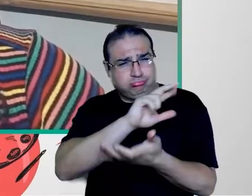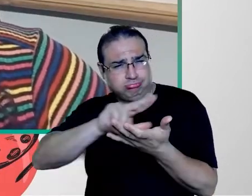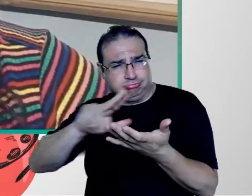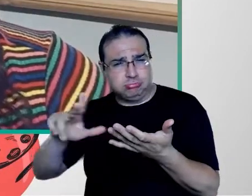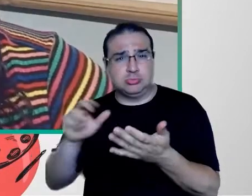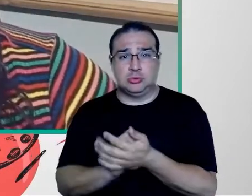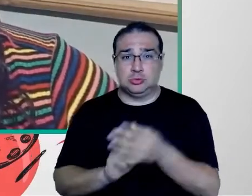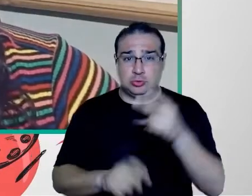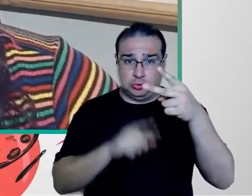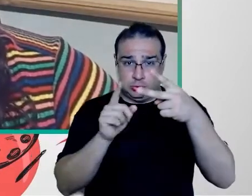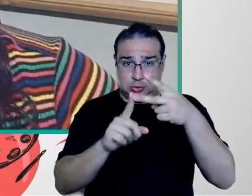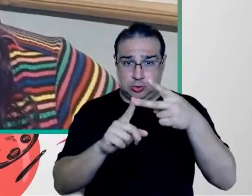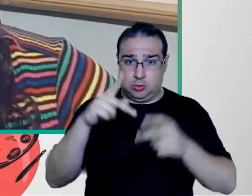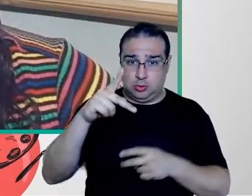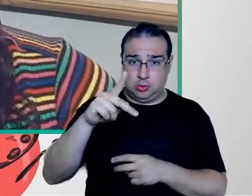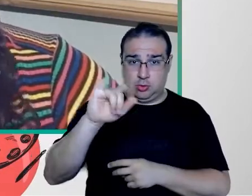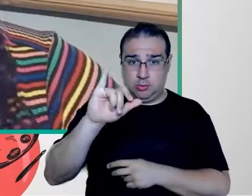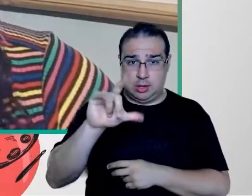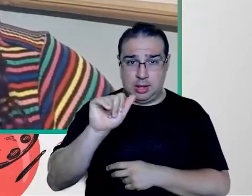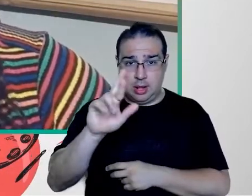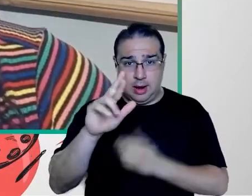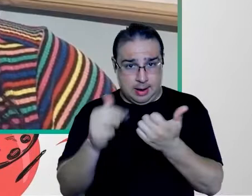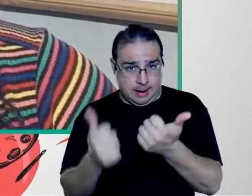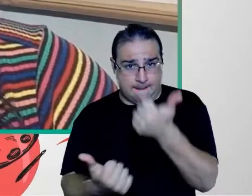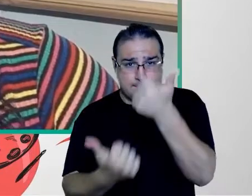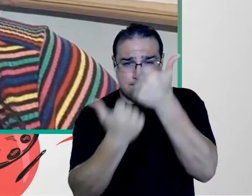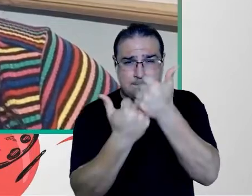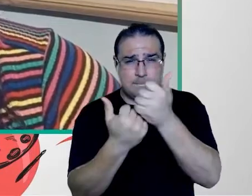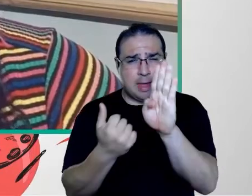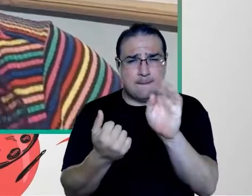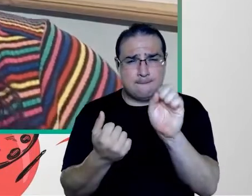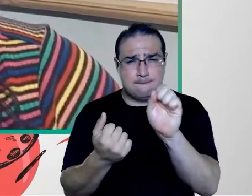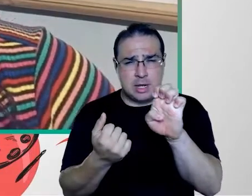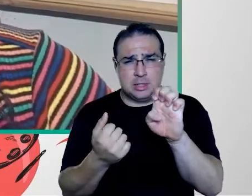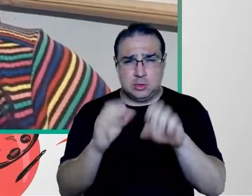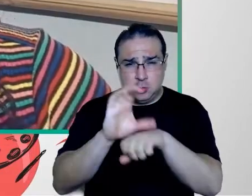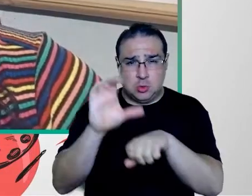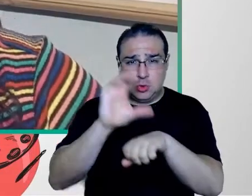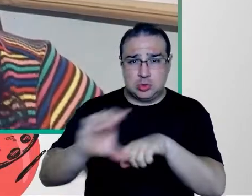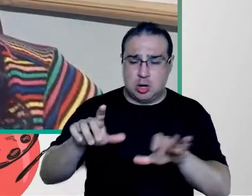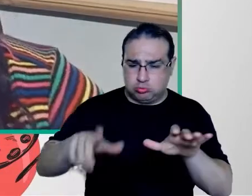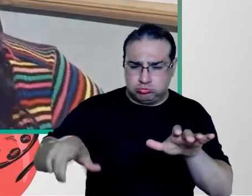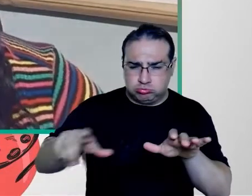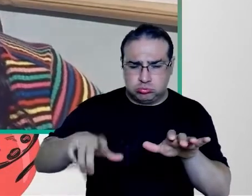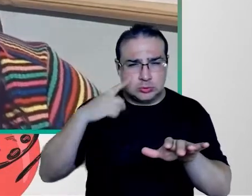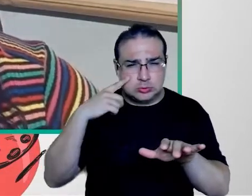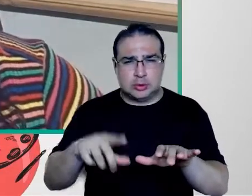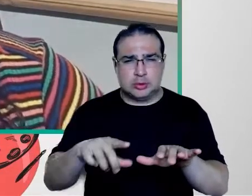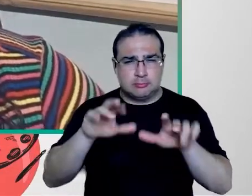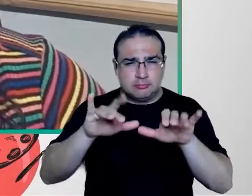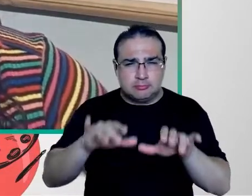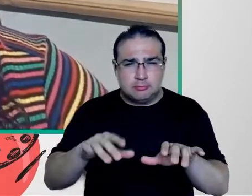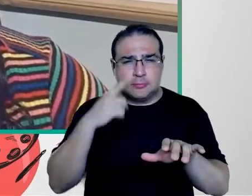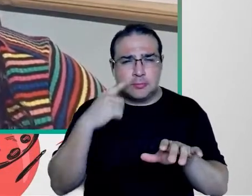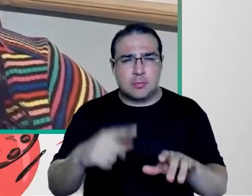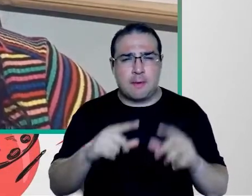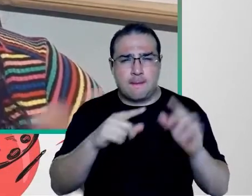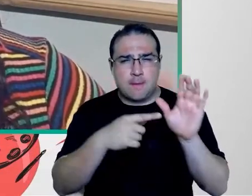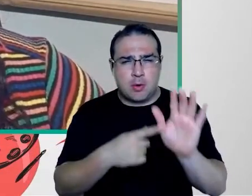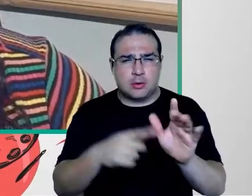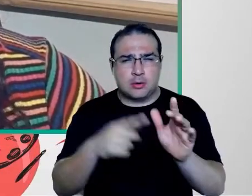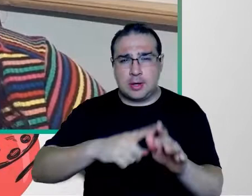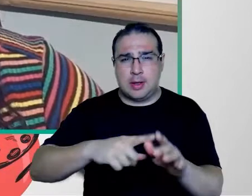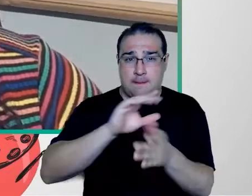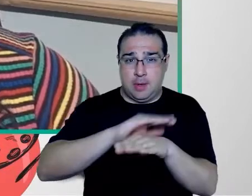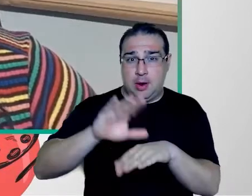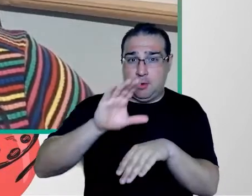outros. O segundo pilar, e a base do nosso curso, é a computação. Então, são disciplinas que é a